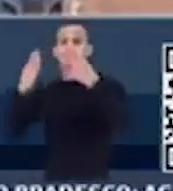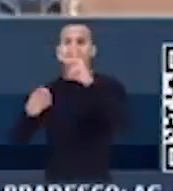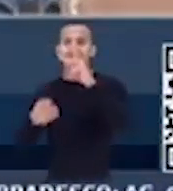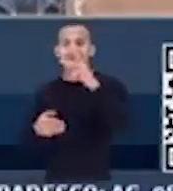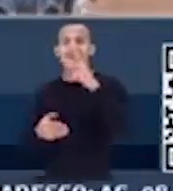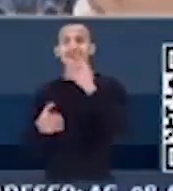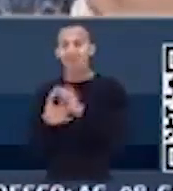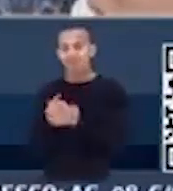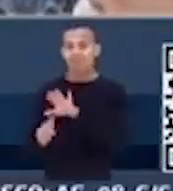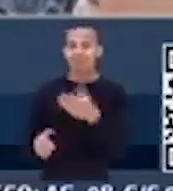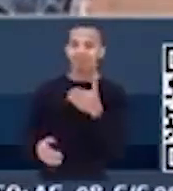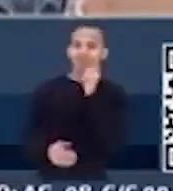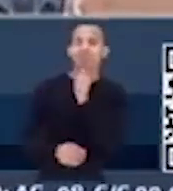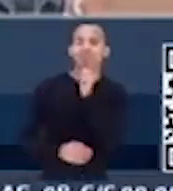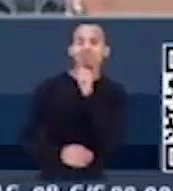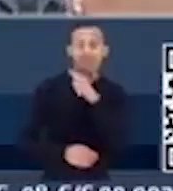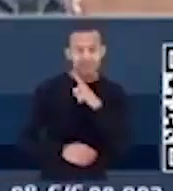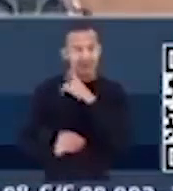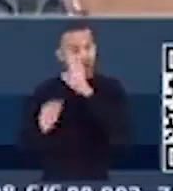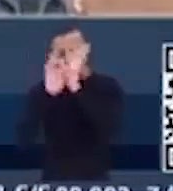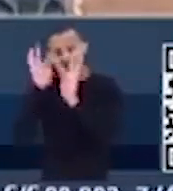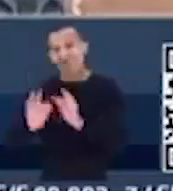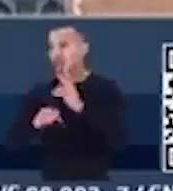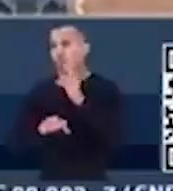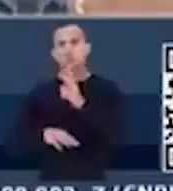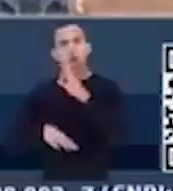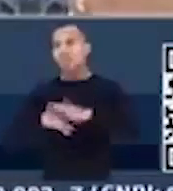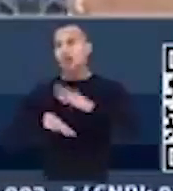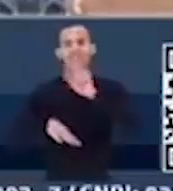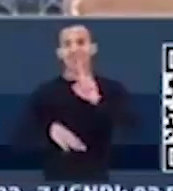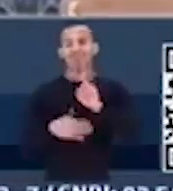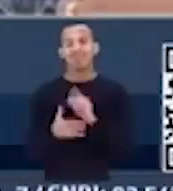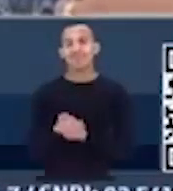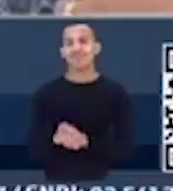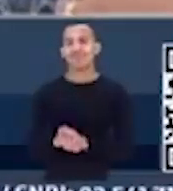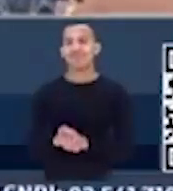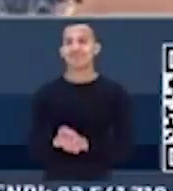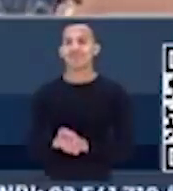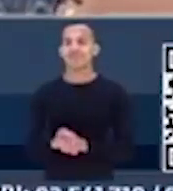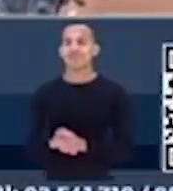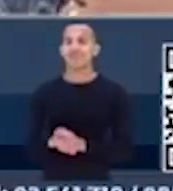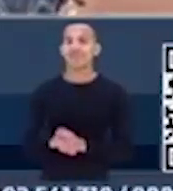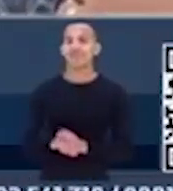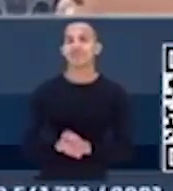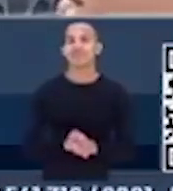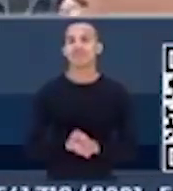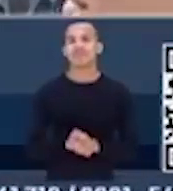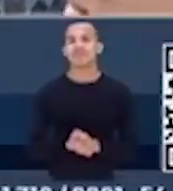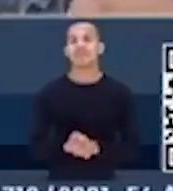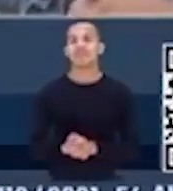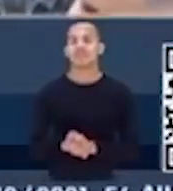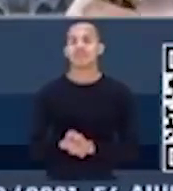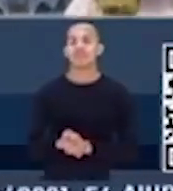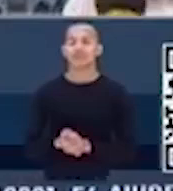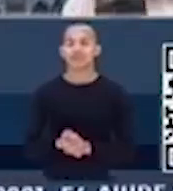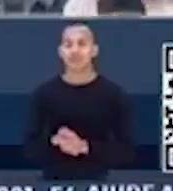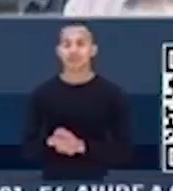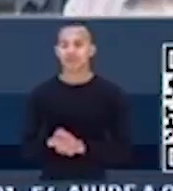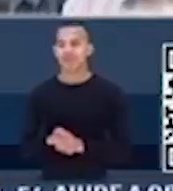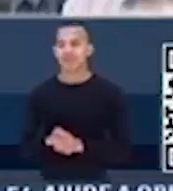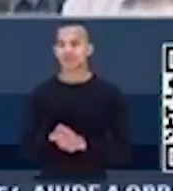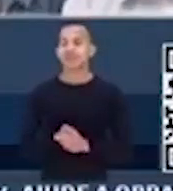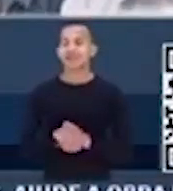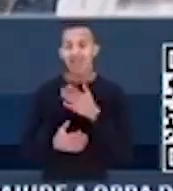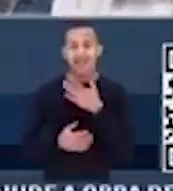sejam felizes. Amém. Nunca mais drogas, tá? Amém. Drogas matam. Aposto, a gente